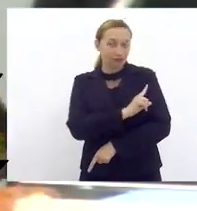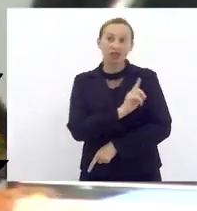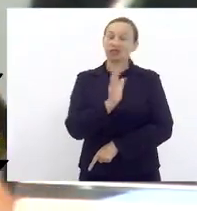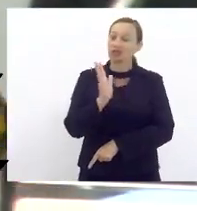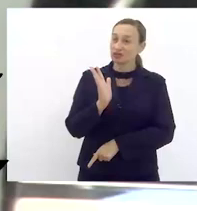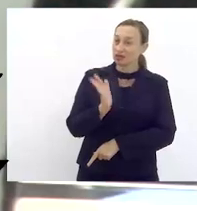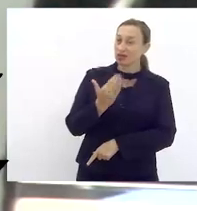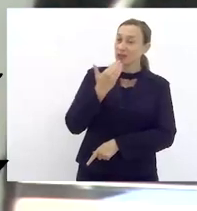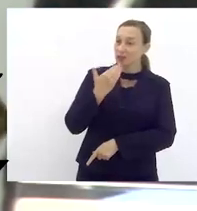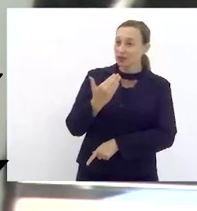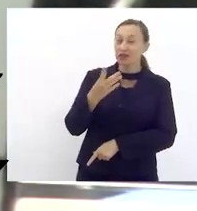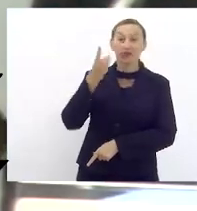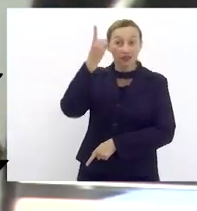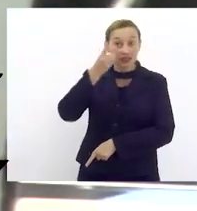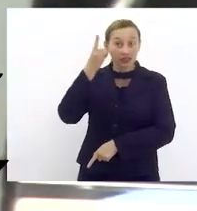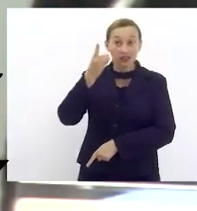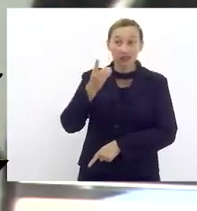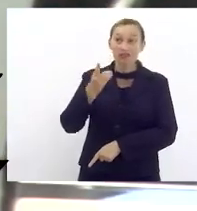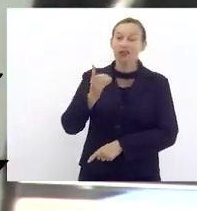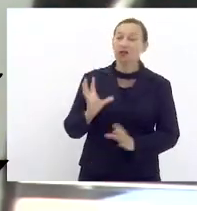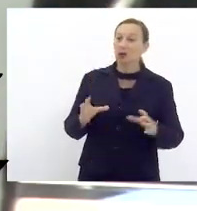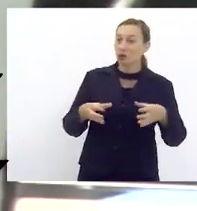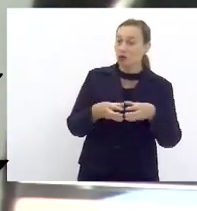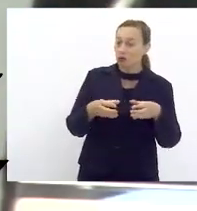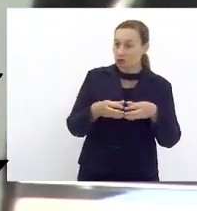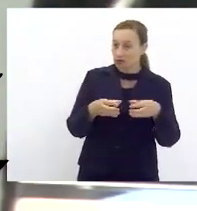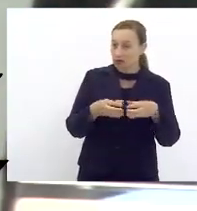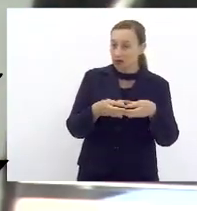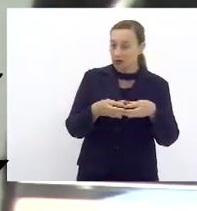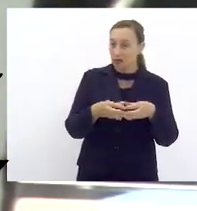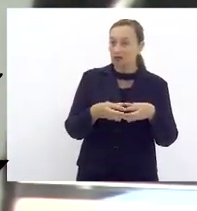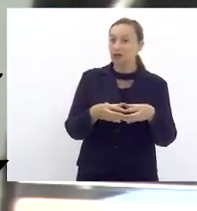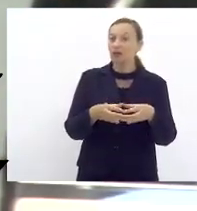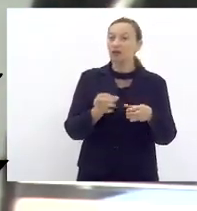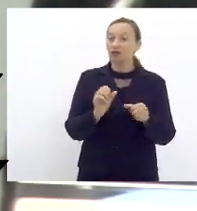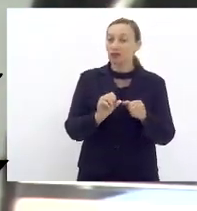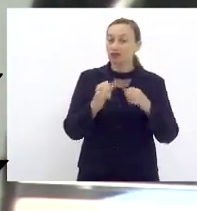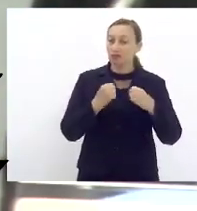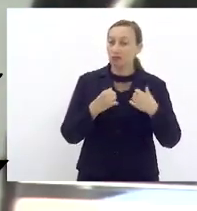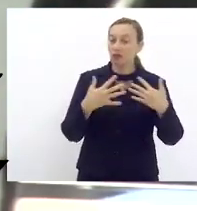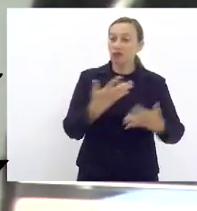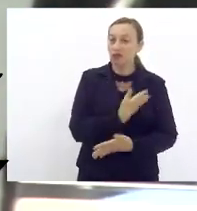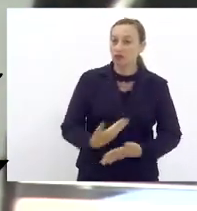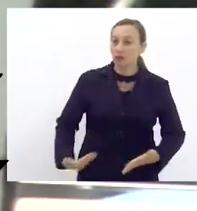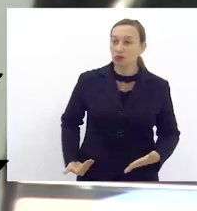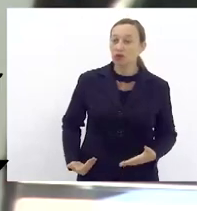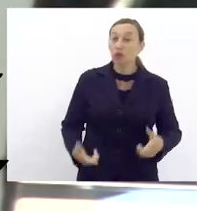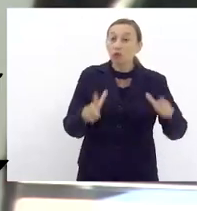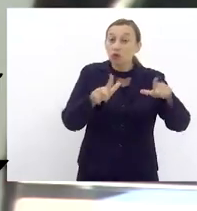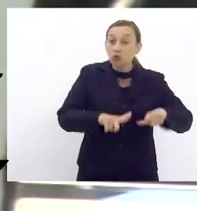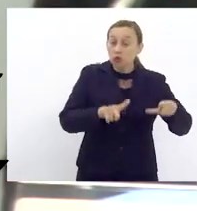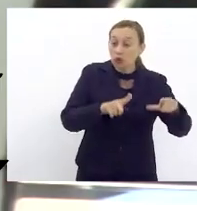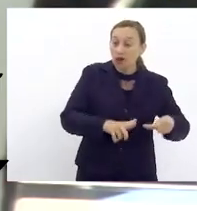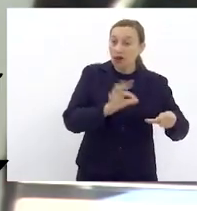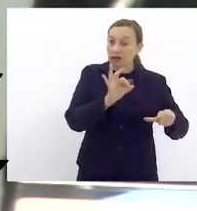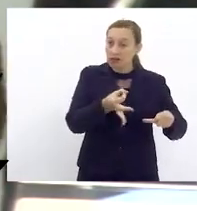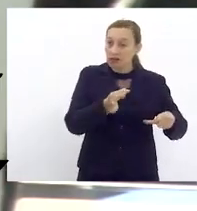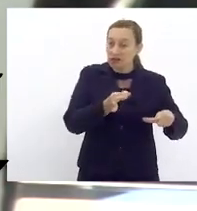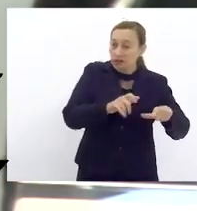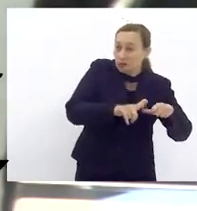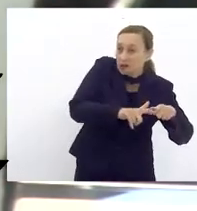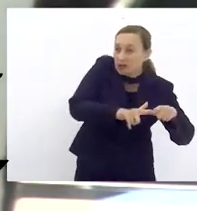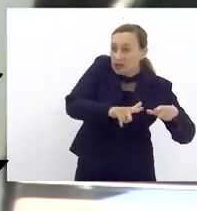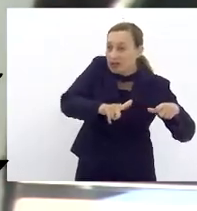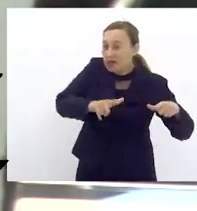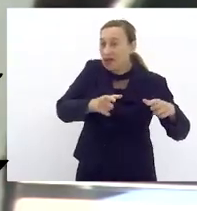eu já quero sugerir Deputado que essa comissão delibere por realizar uma audiência pública no território que possa atingir de